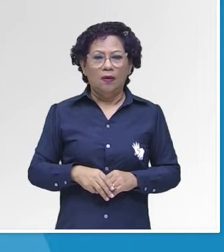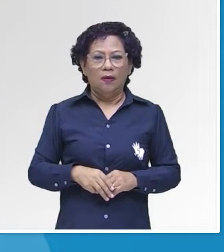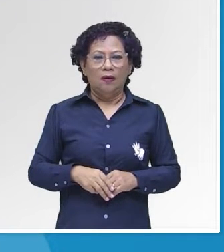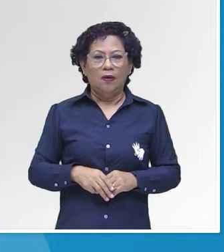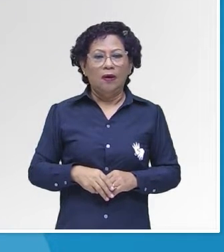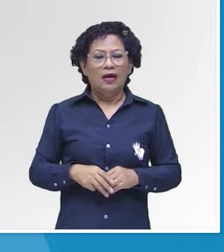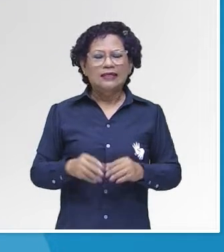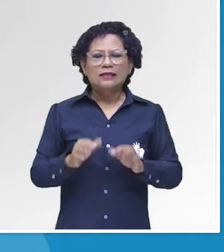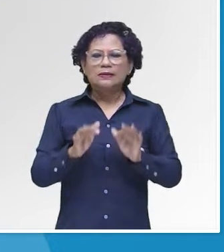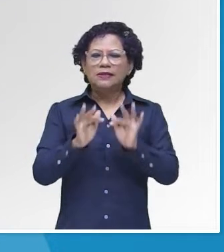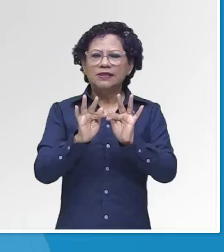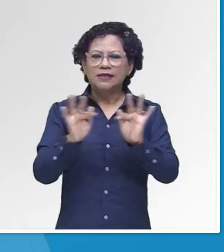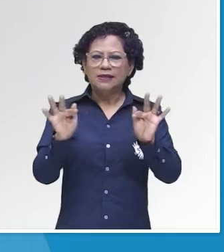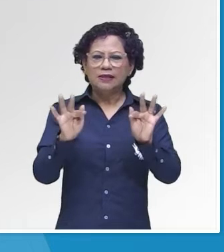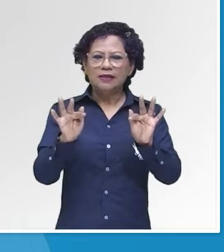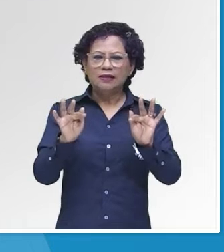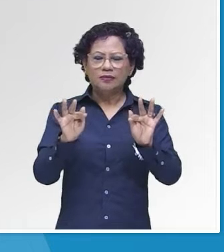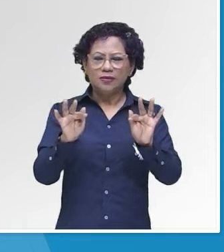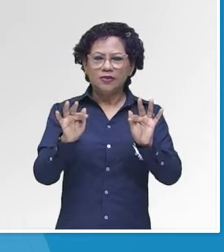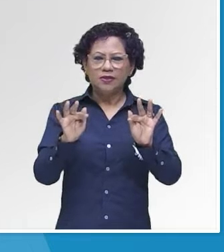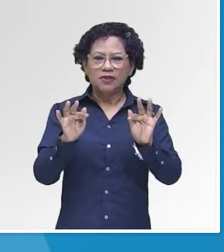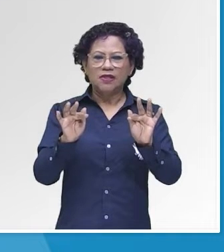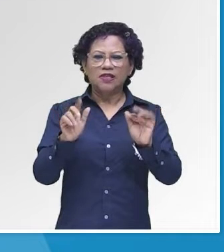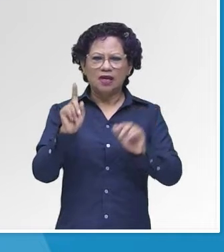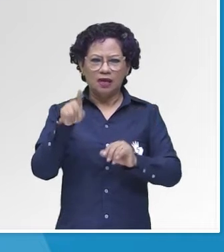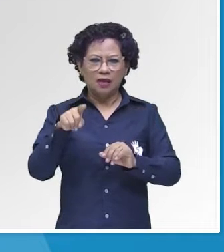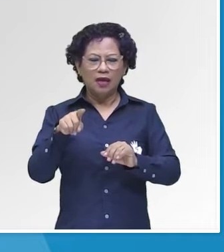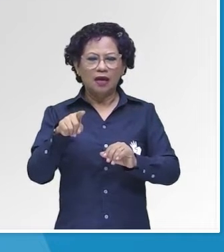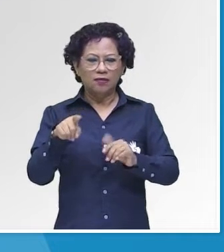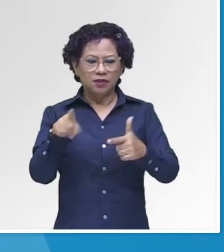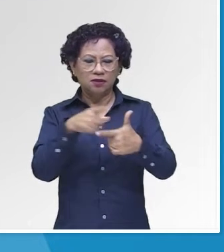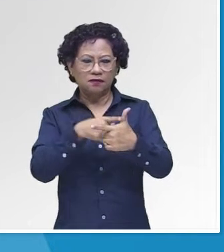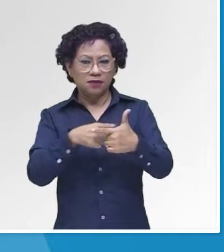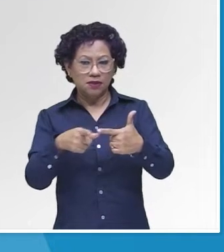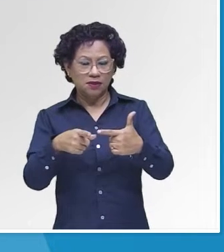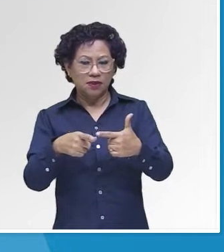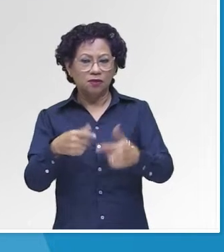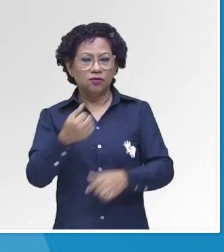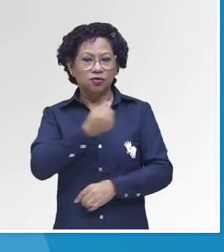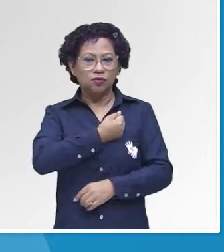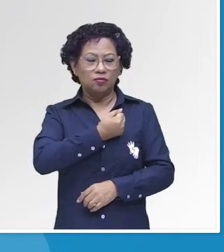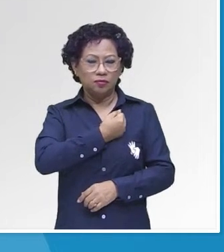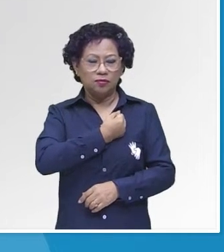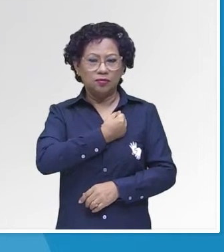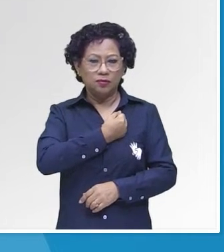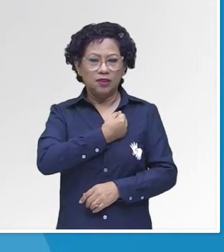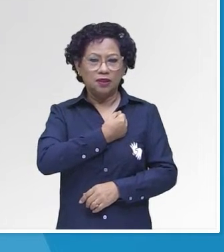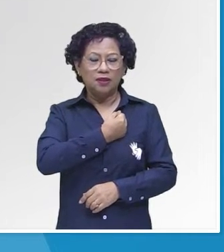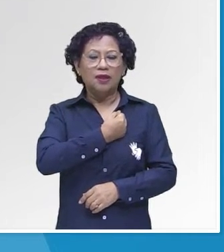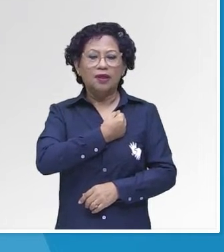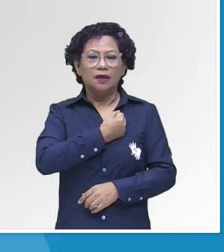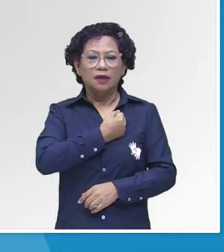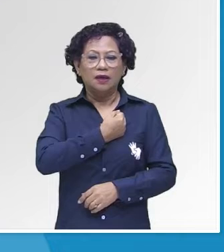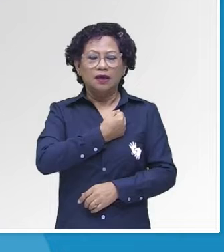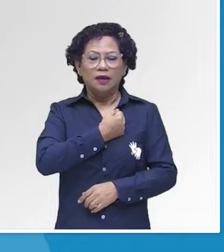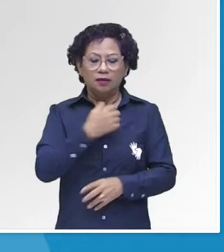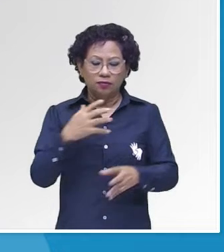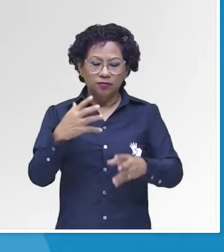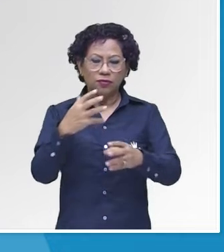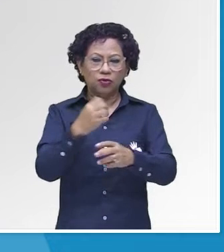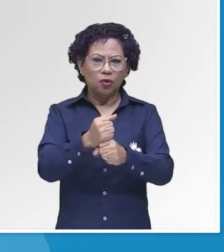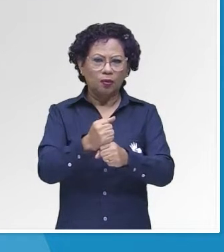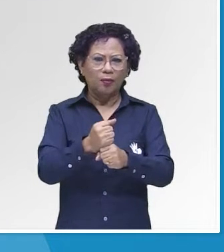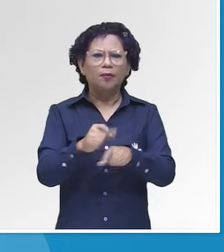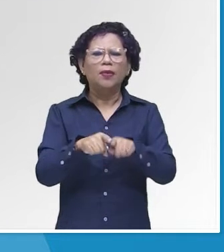o resultado da divisão entre a soma dos números de uma lista e a quantidade de números somados. Como que a gente vai perceber